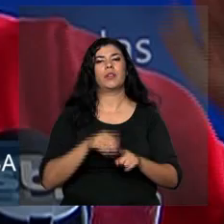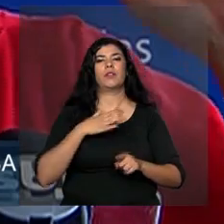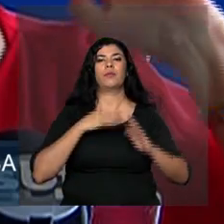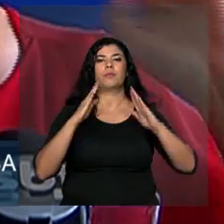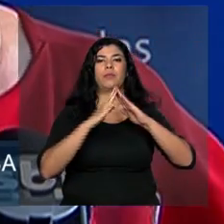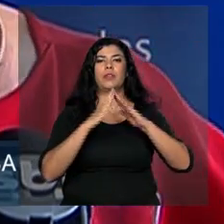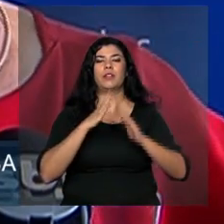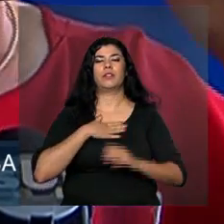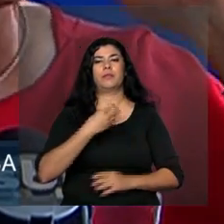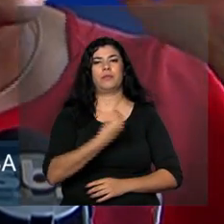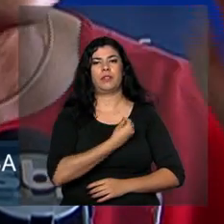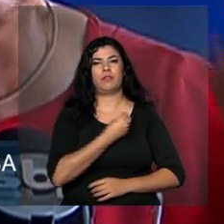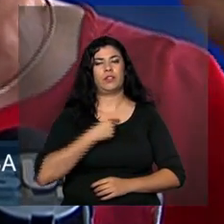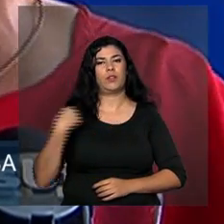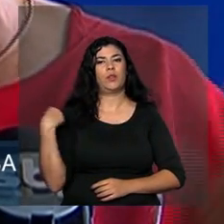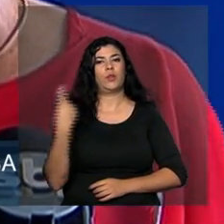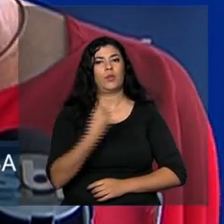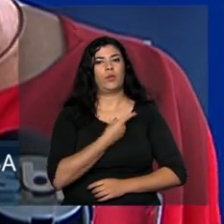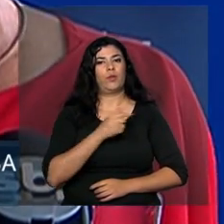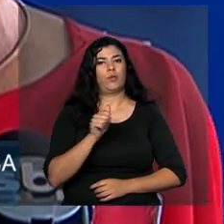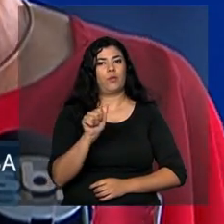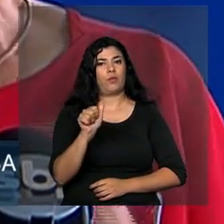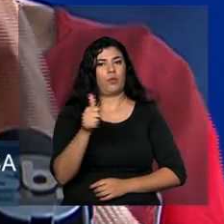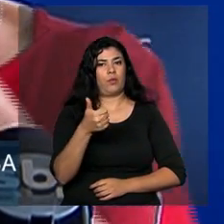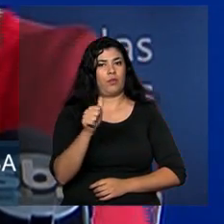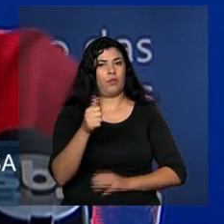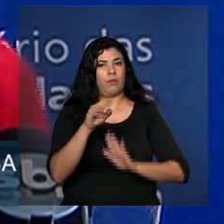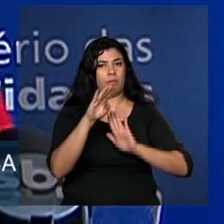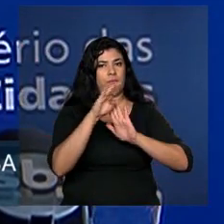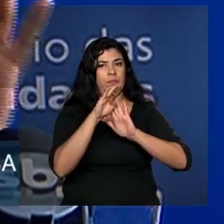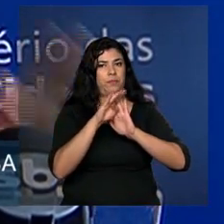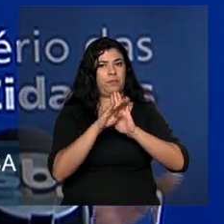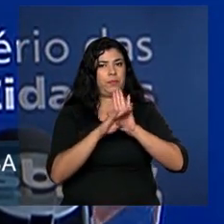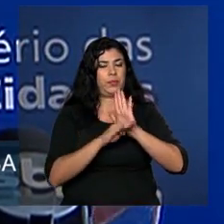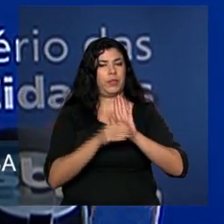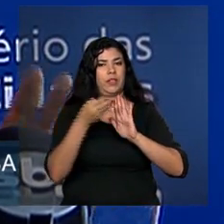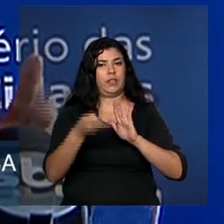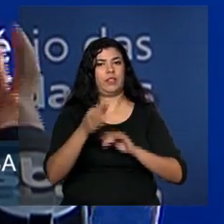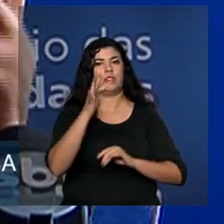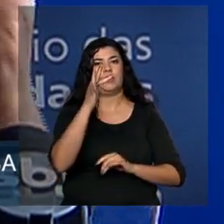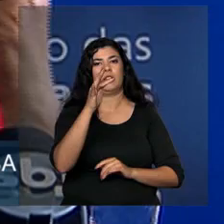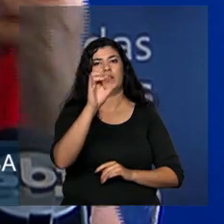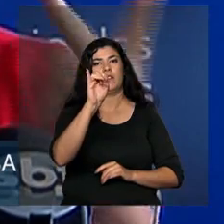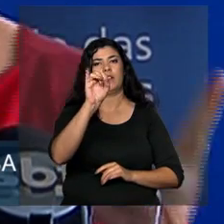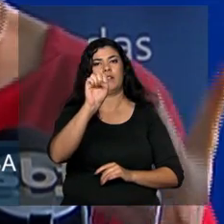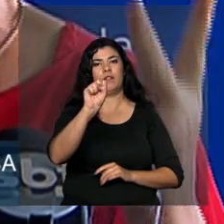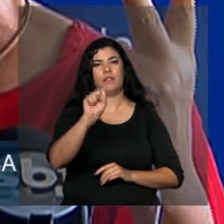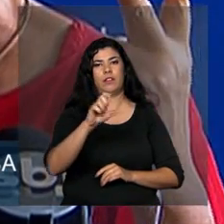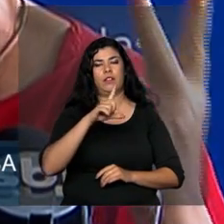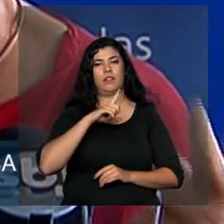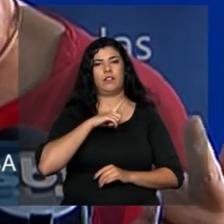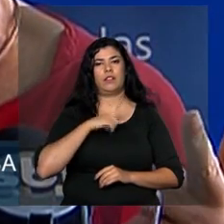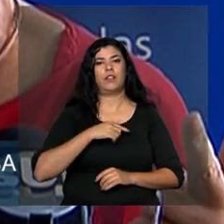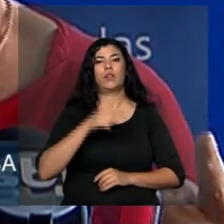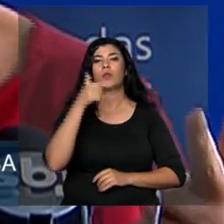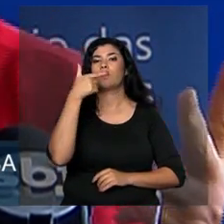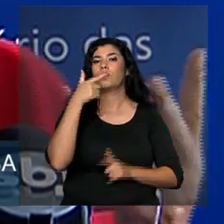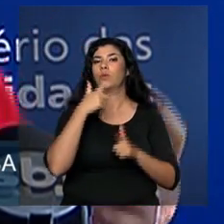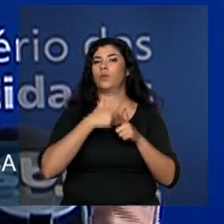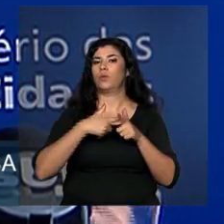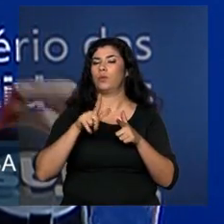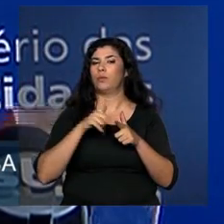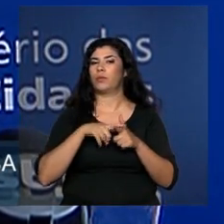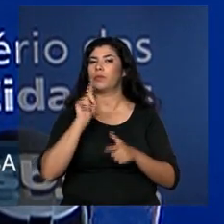Vida, nós avaliamos o programa. O programa FIES tem dois problemas.